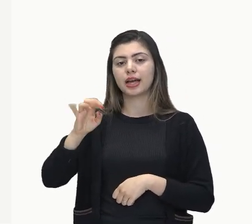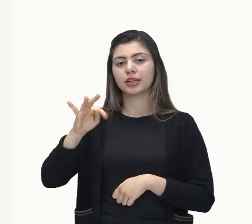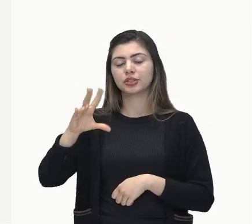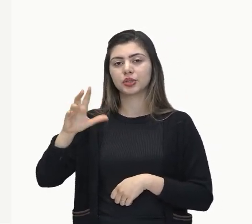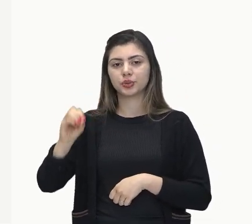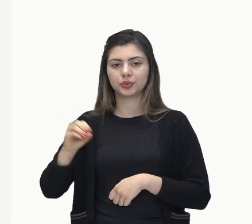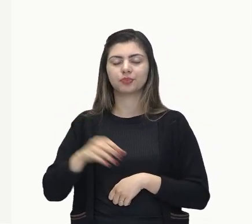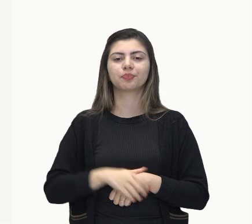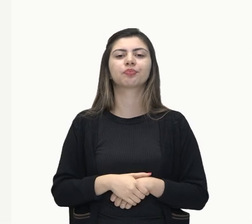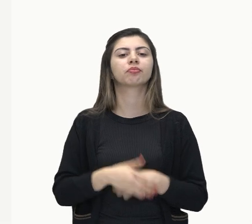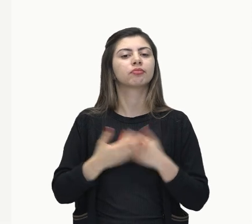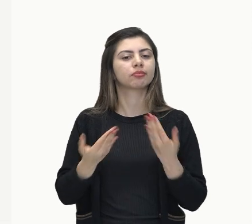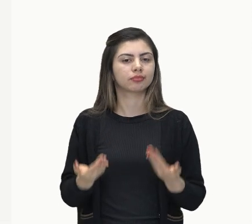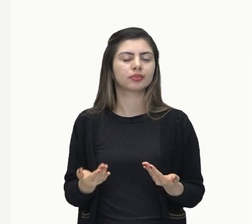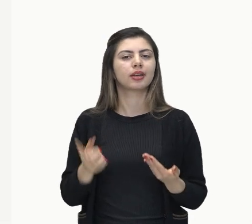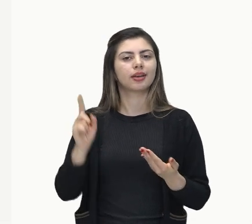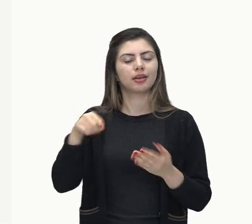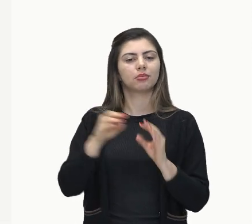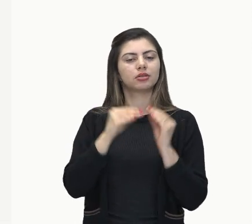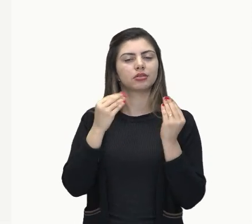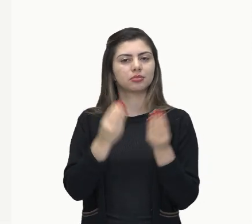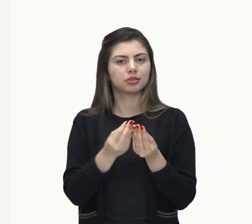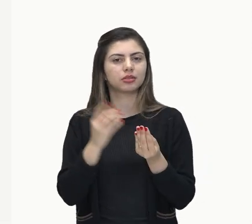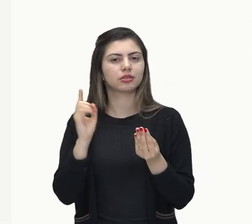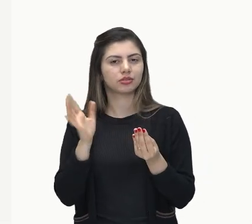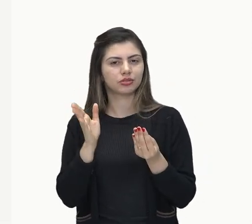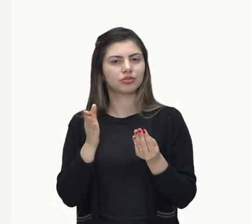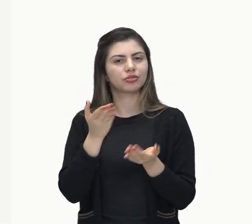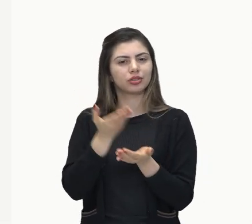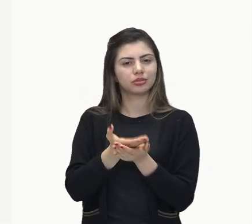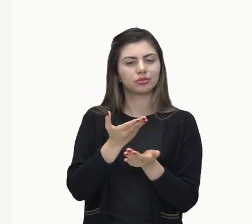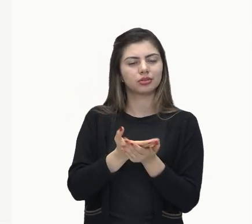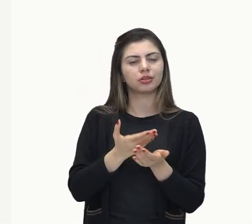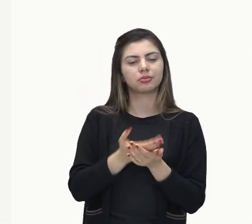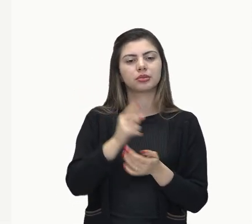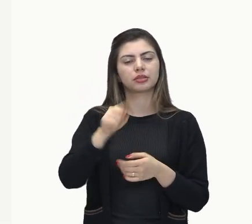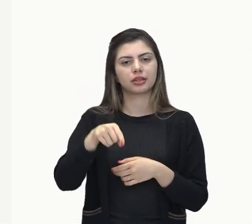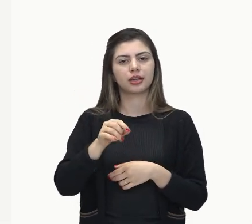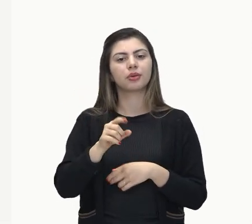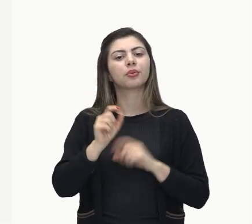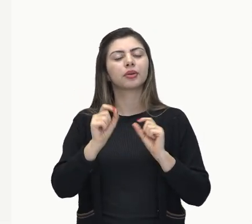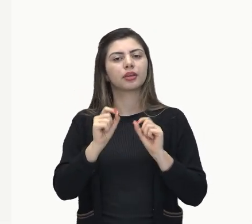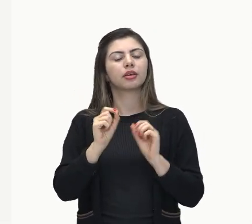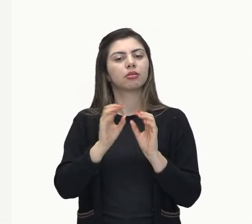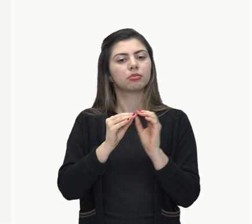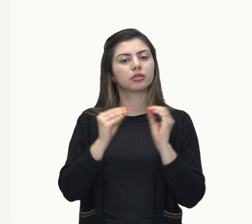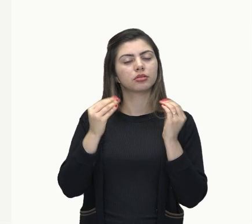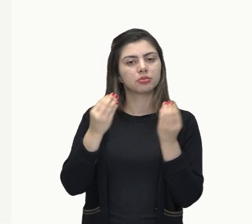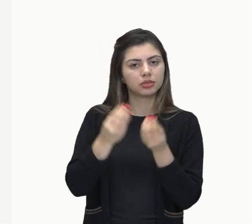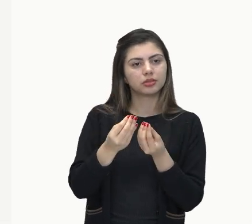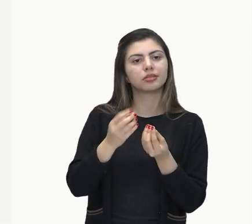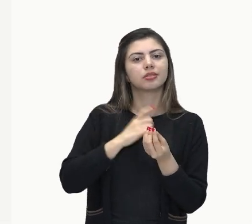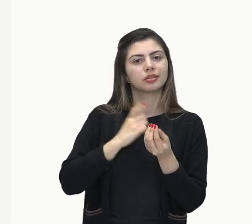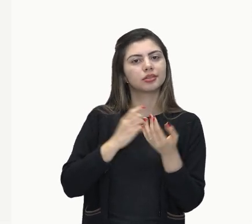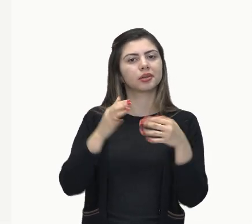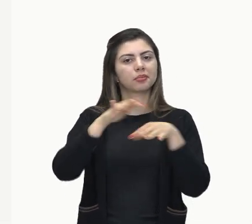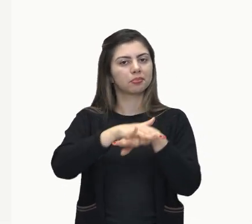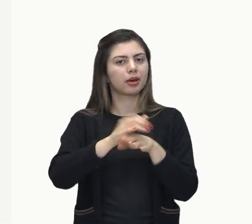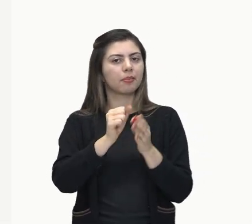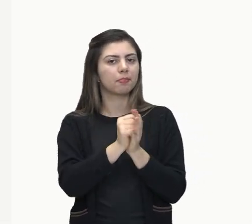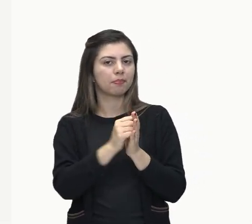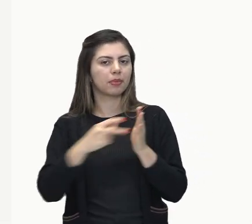agora. O ácido lático, ele é um composto que ele apresenta atividade óptica. Como é que eu